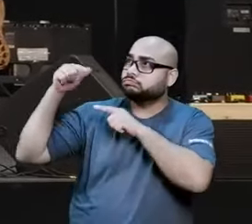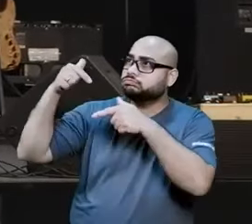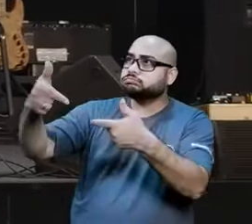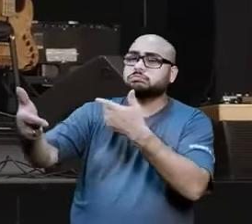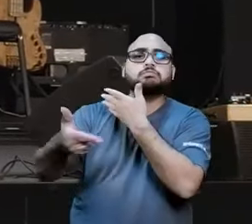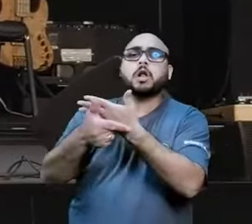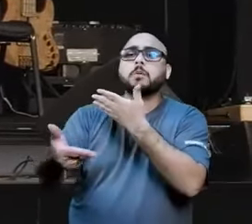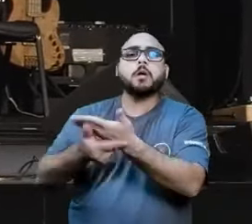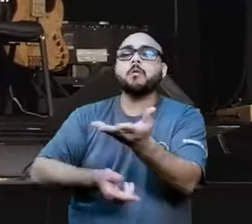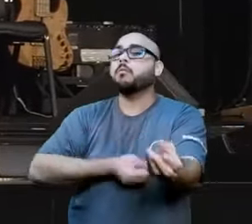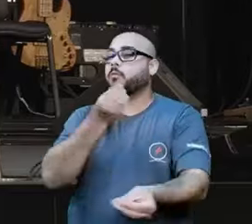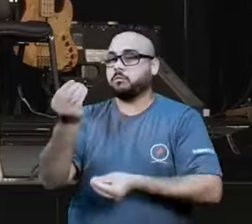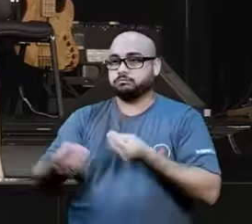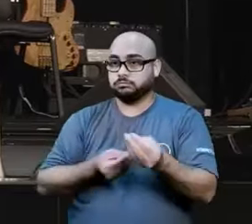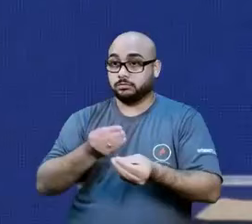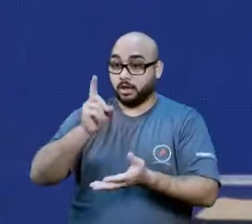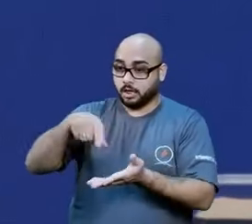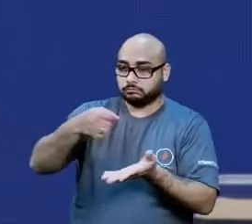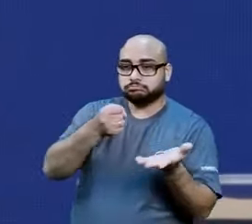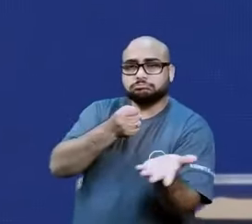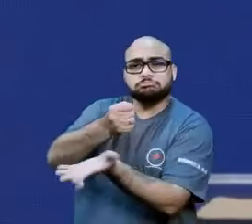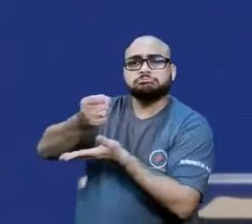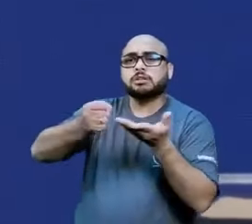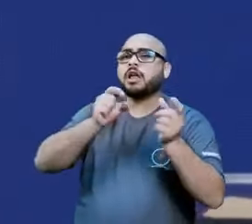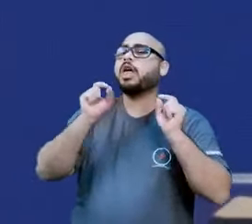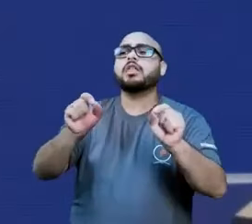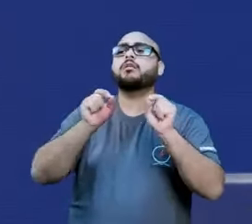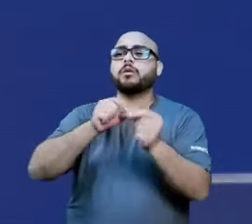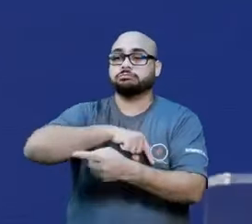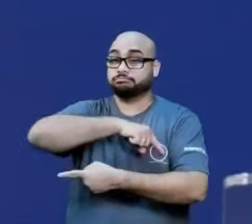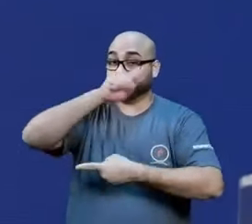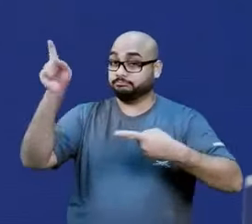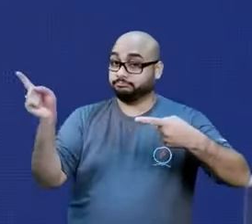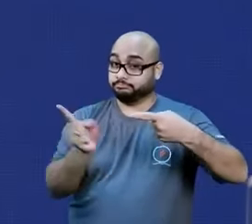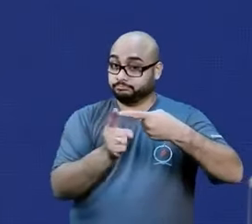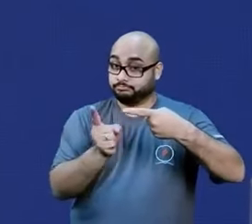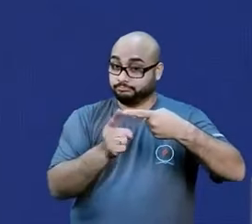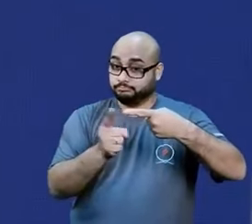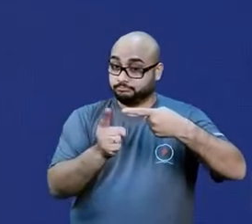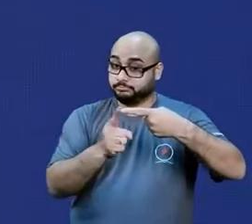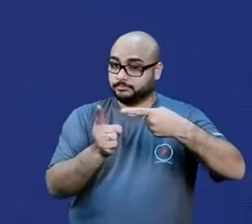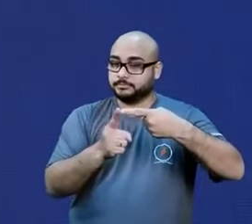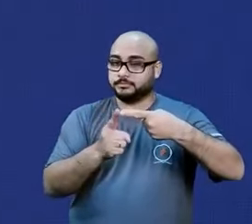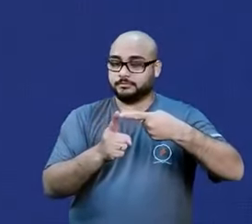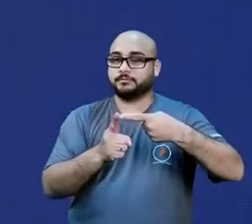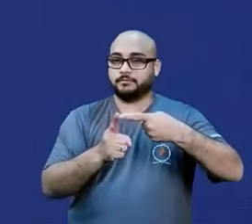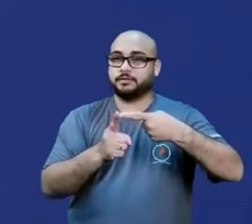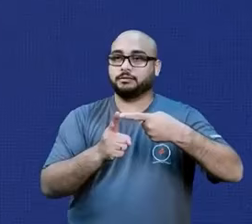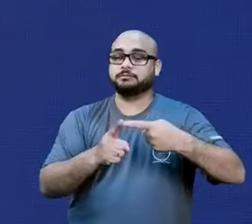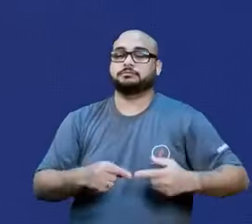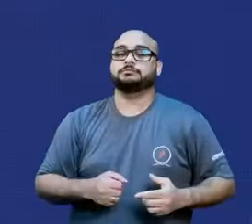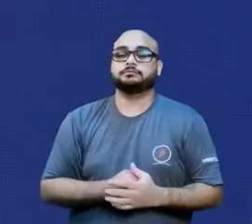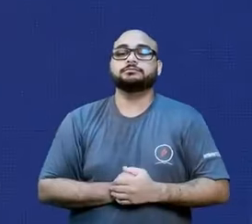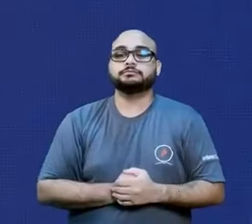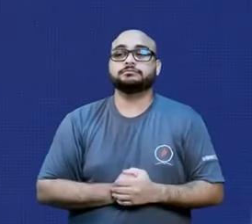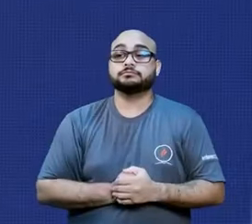Deus vai agir baseado nessas quatro marcas do seu caráter